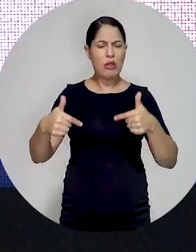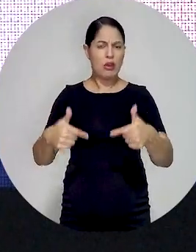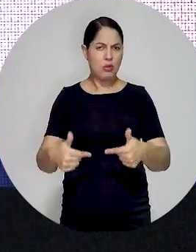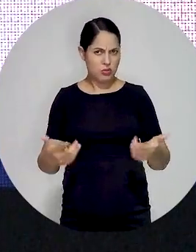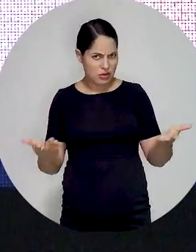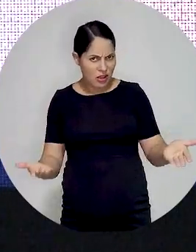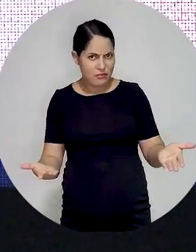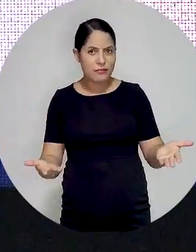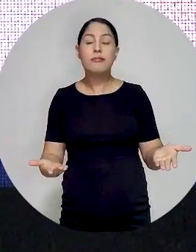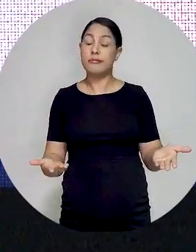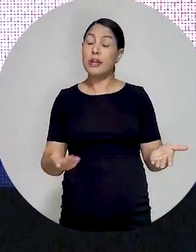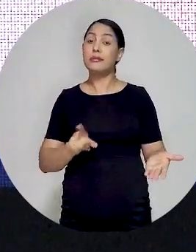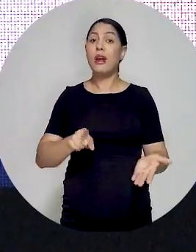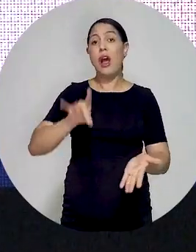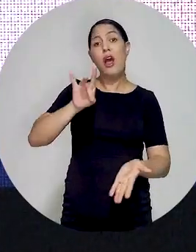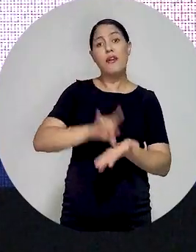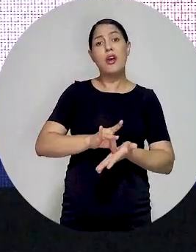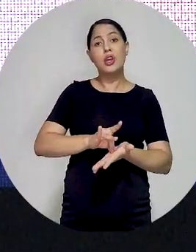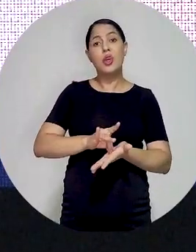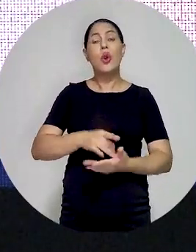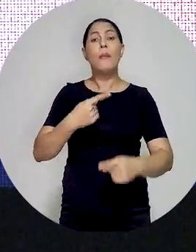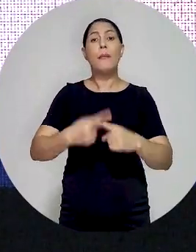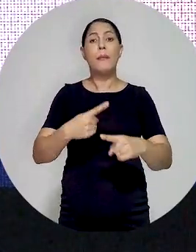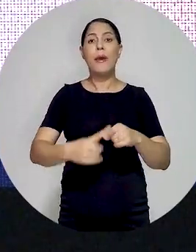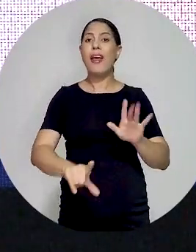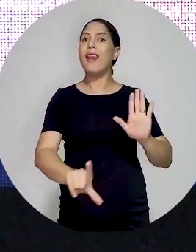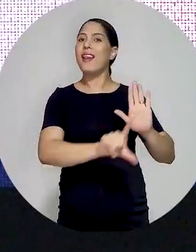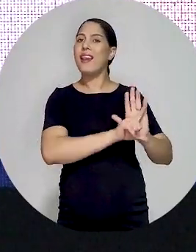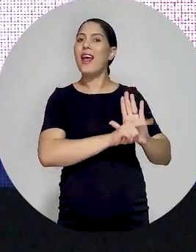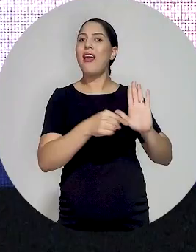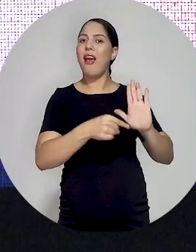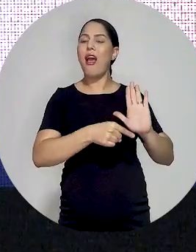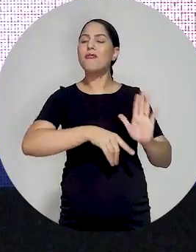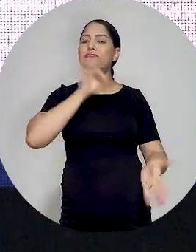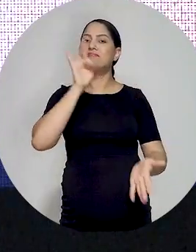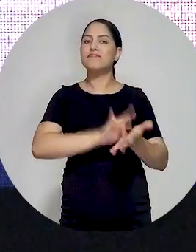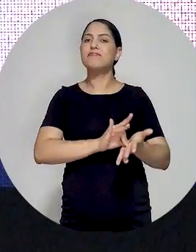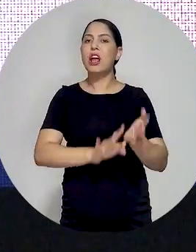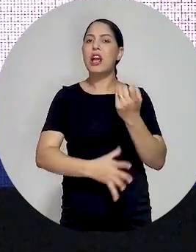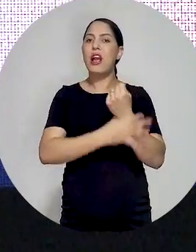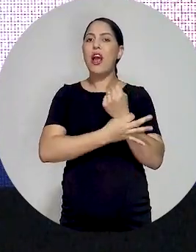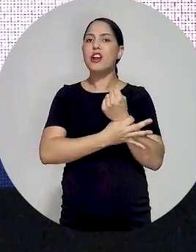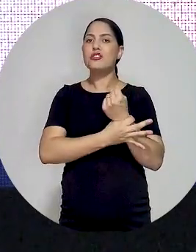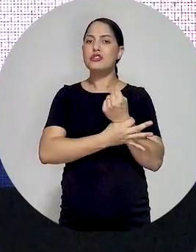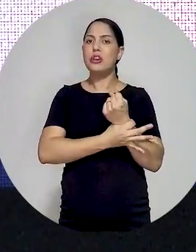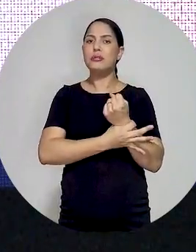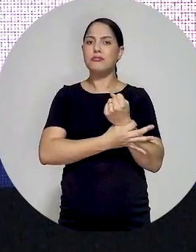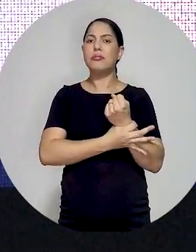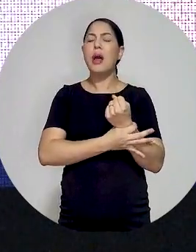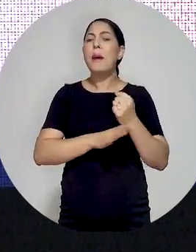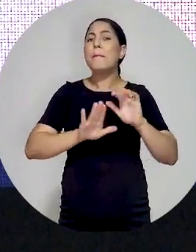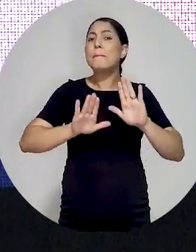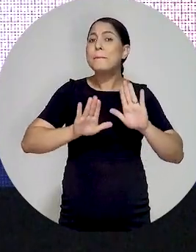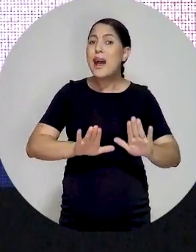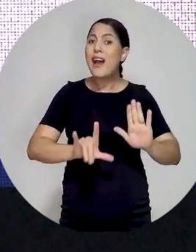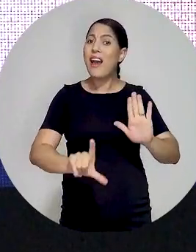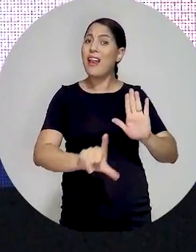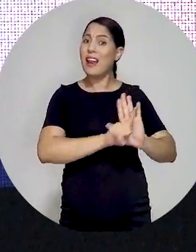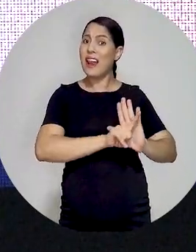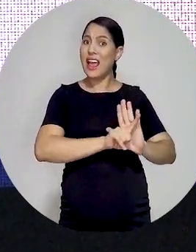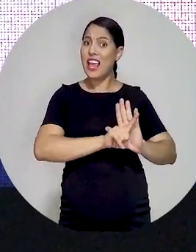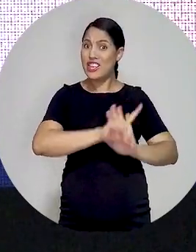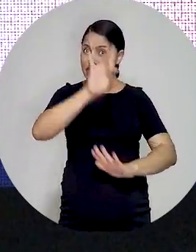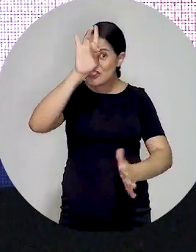o direito, não é isso, meu querido irmão Bricas? A luta faz o direito. A lei ela é importante reconhecimento das